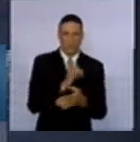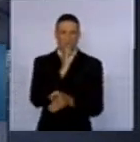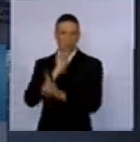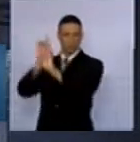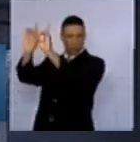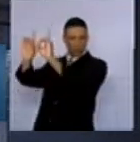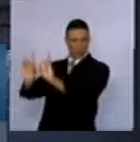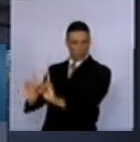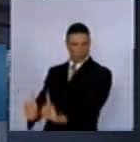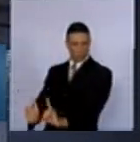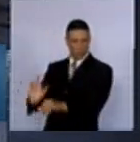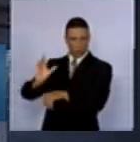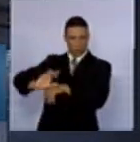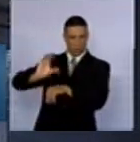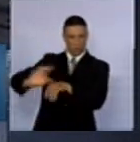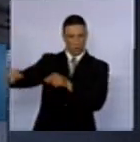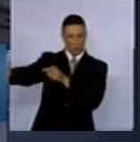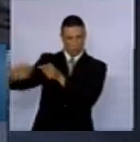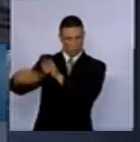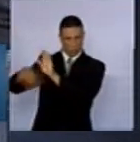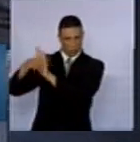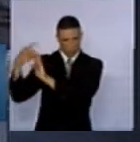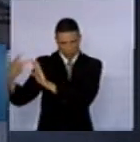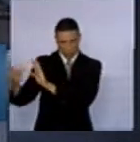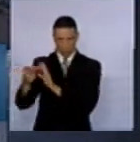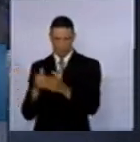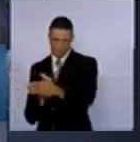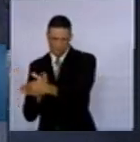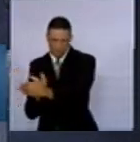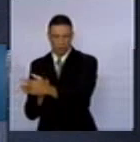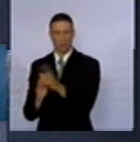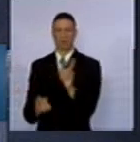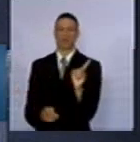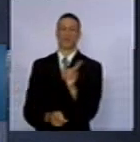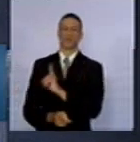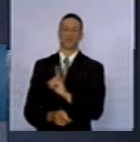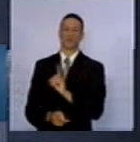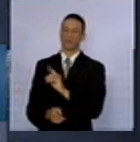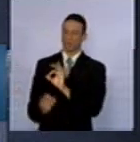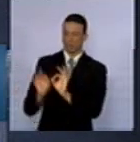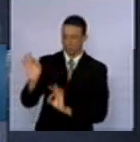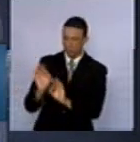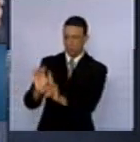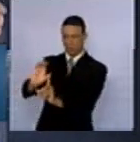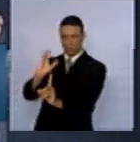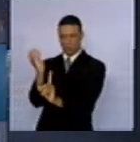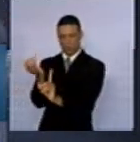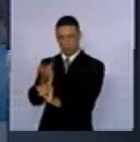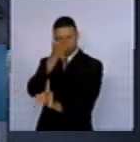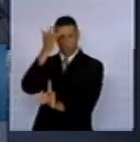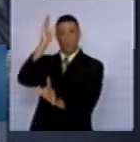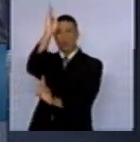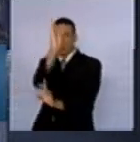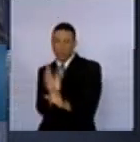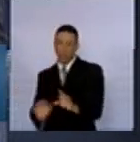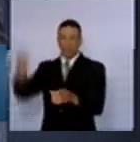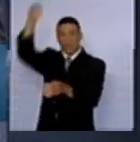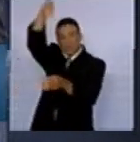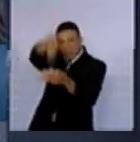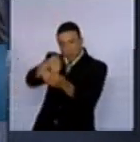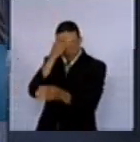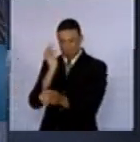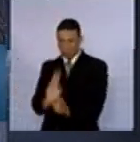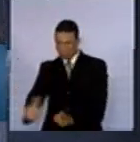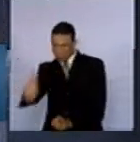constitucionais e aqueles direitos consagrados na Constituição pudessem do lado do cidadão brasileiro do Consumidor do lado